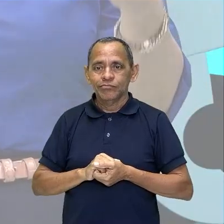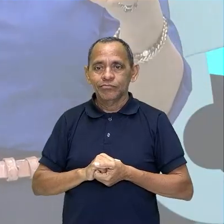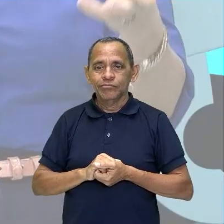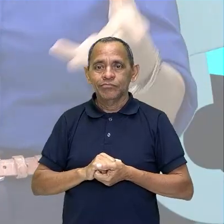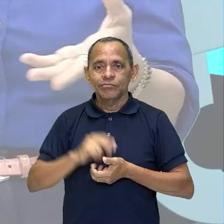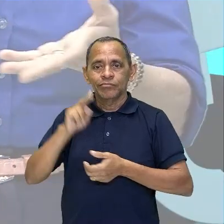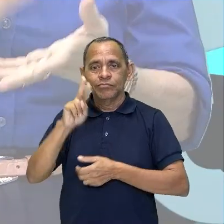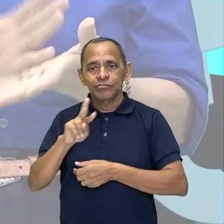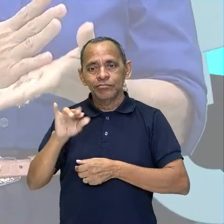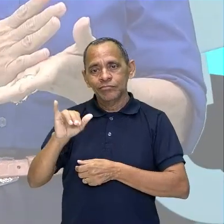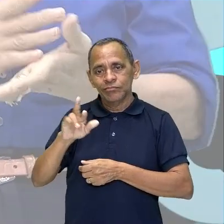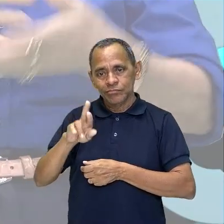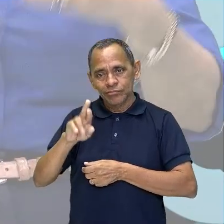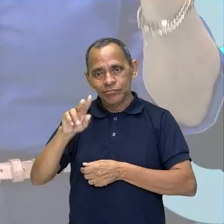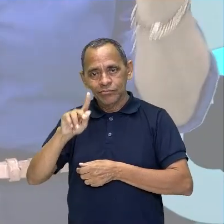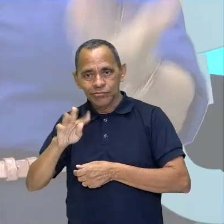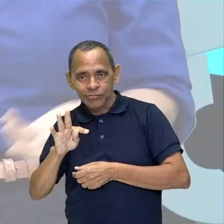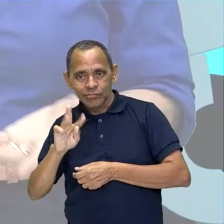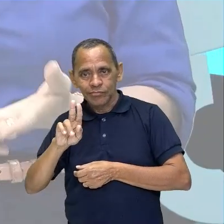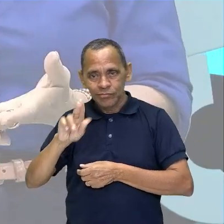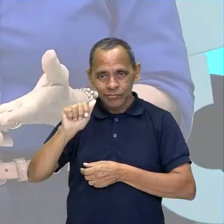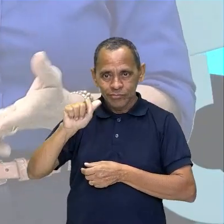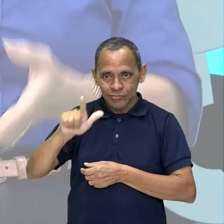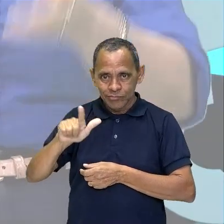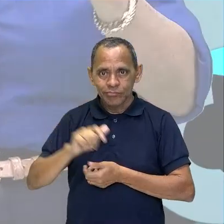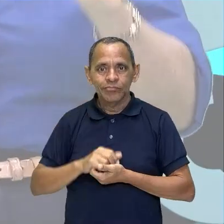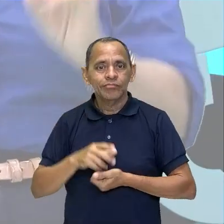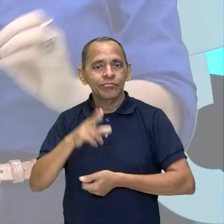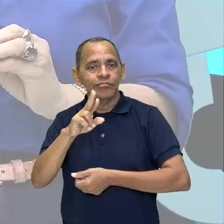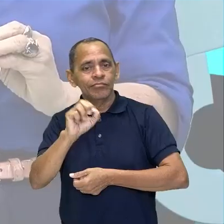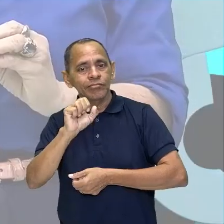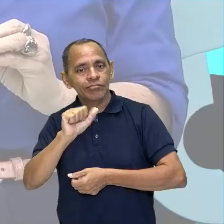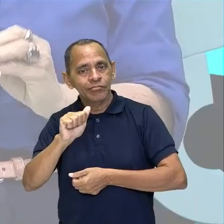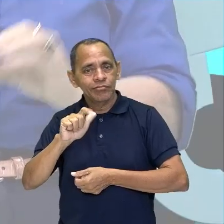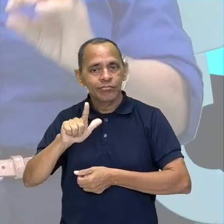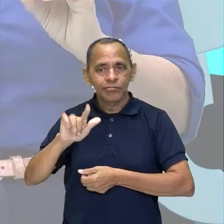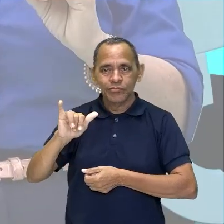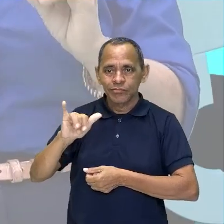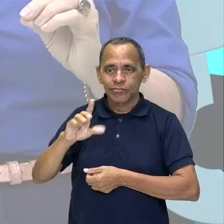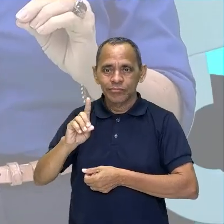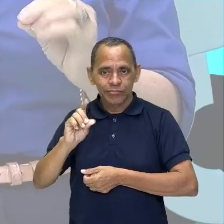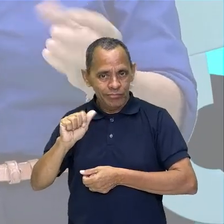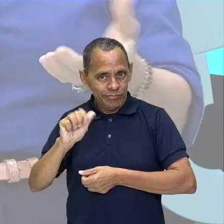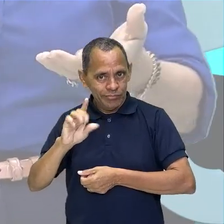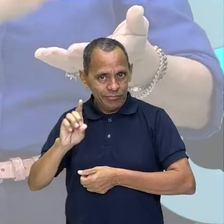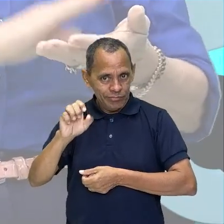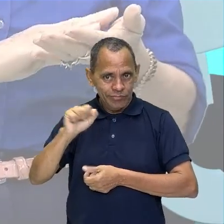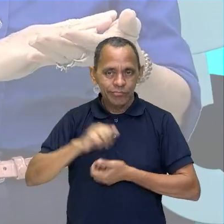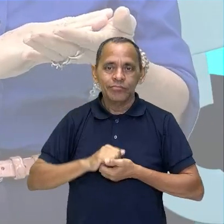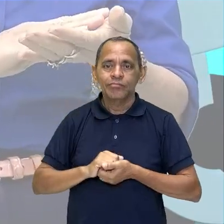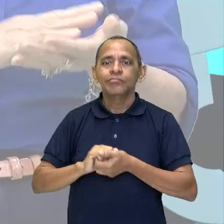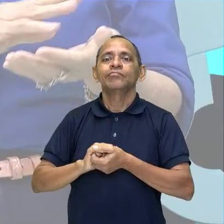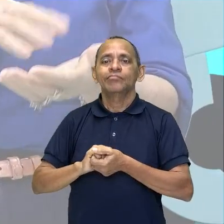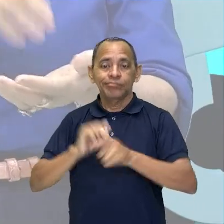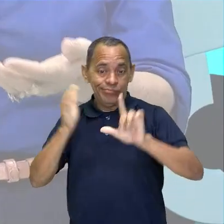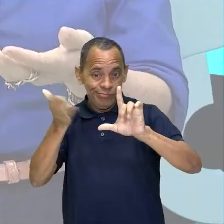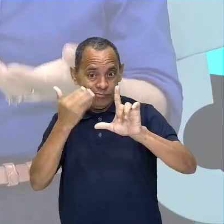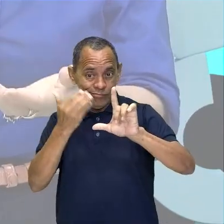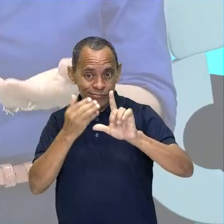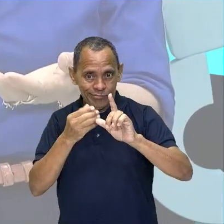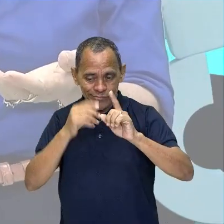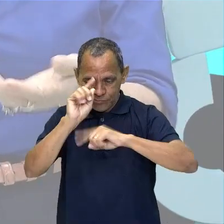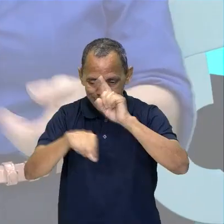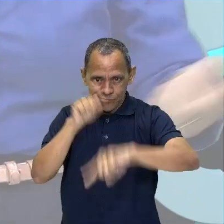é importante você observar, e nós destacamos aqui, que a hipermídia evoluiu de um conceito que